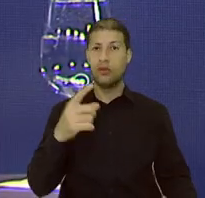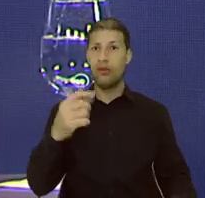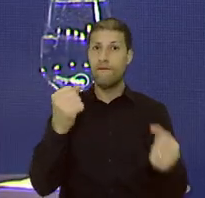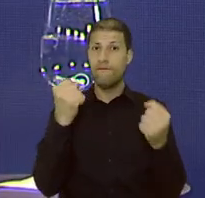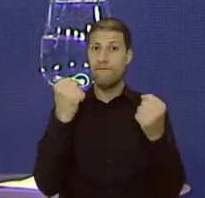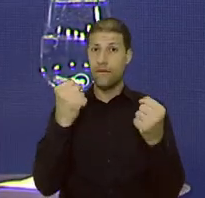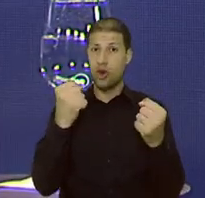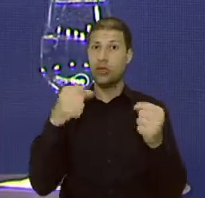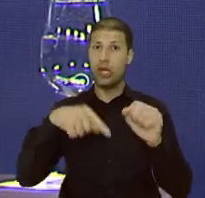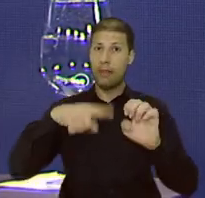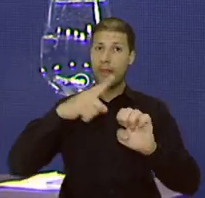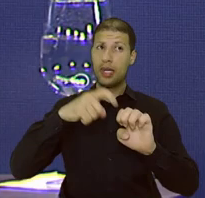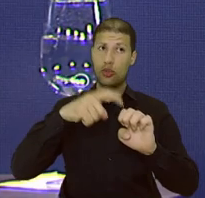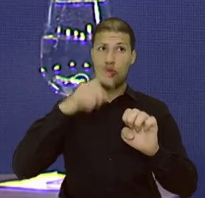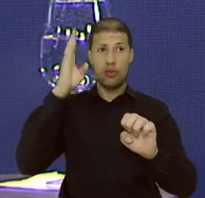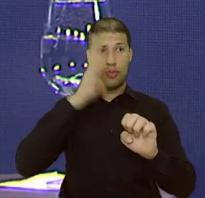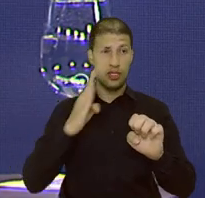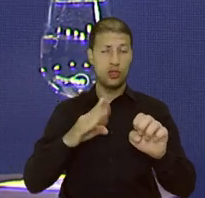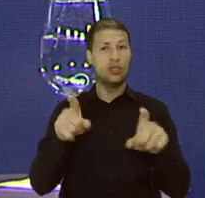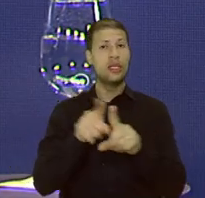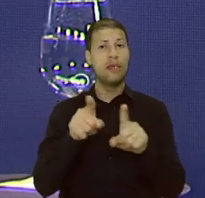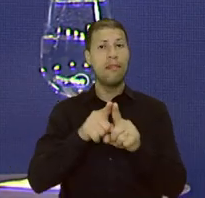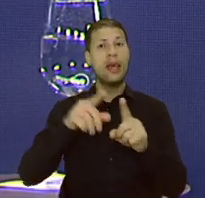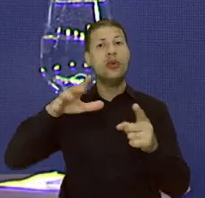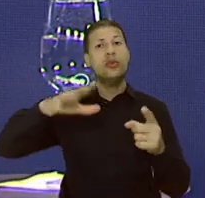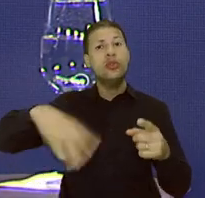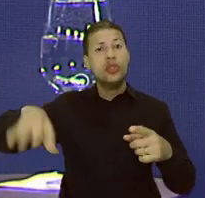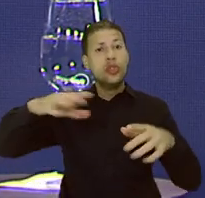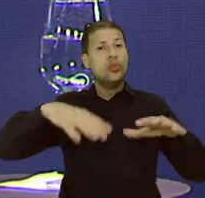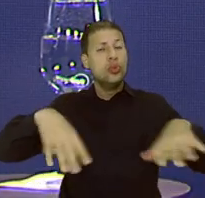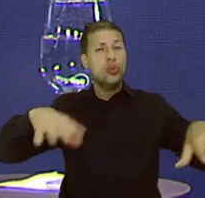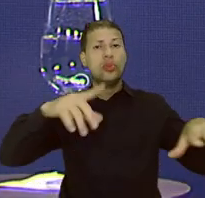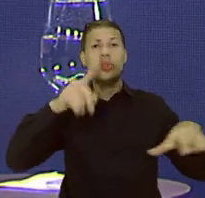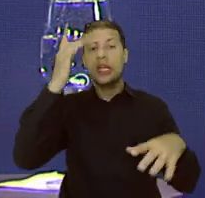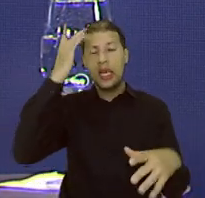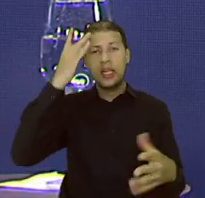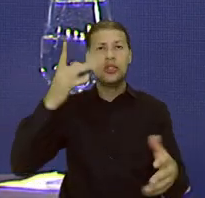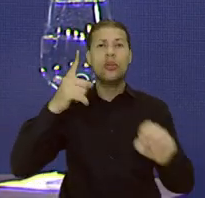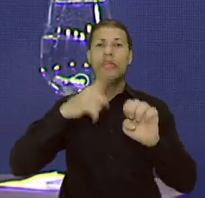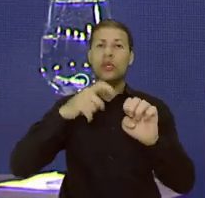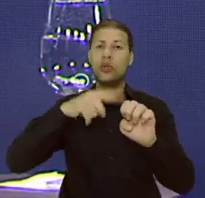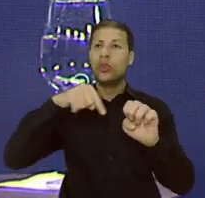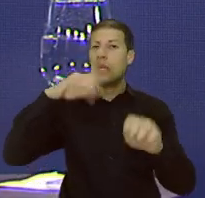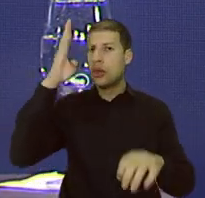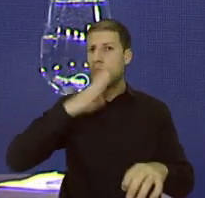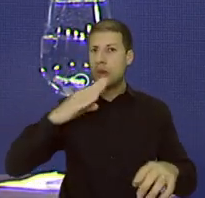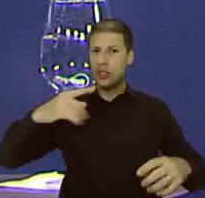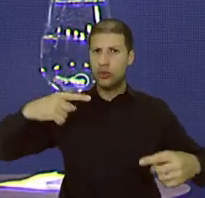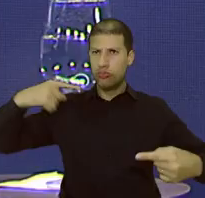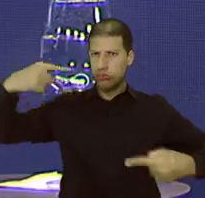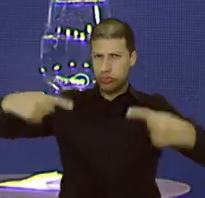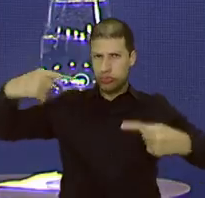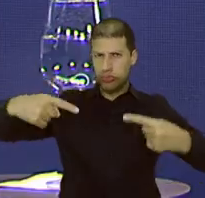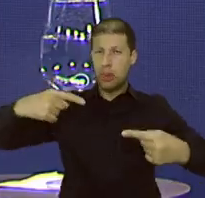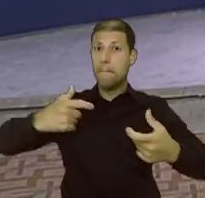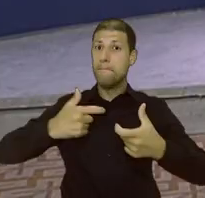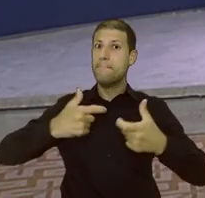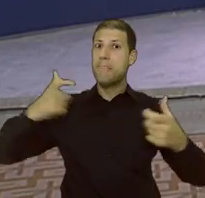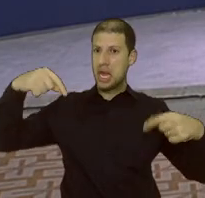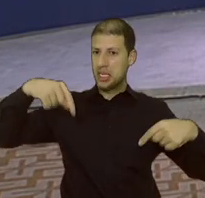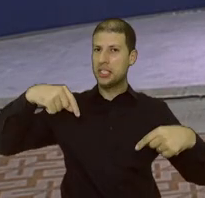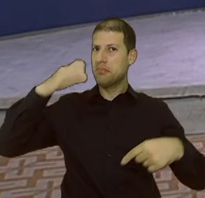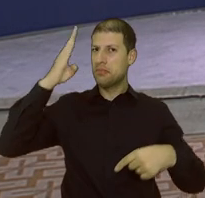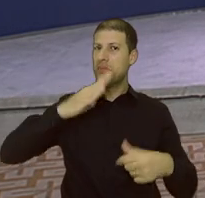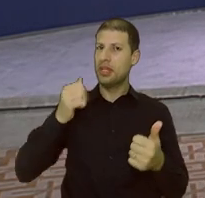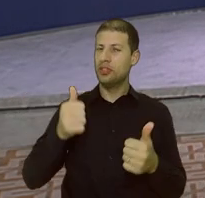empreendedor brasileiro e quais os setores você acha que os empreendedores brasileiro é mais competitivo o Brasil mais competitivo para fazer esse